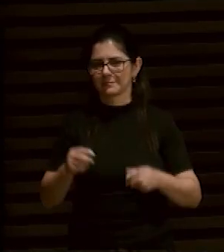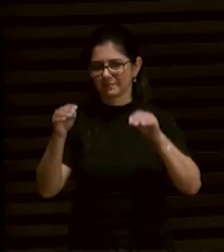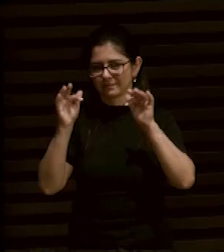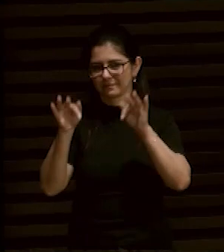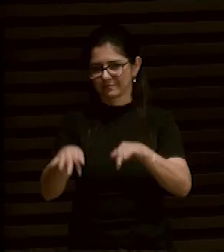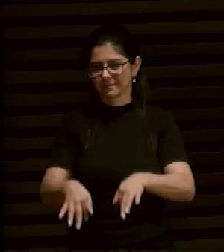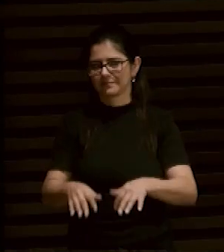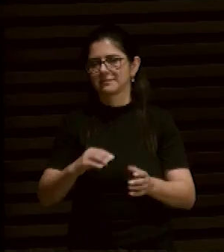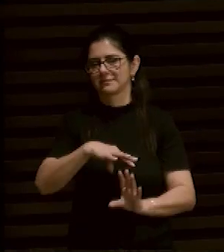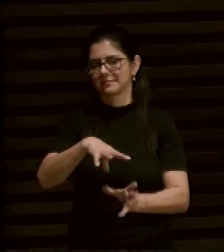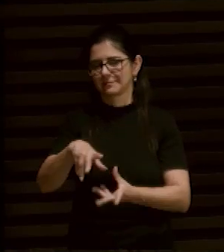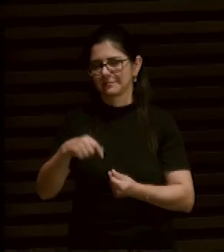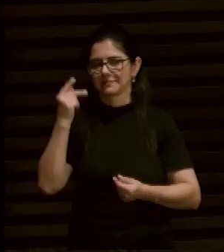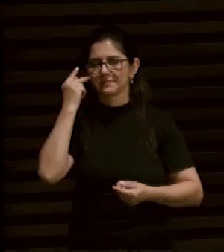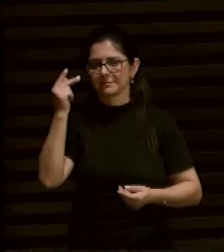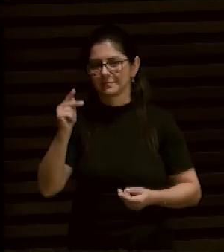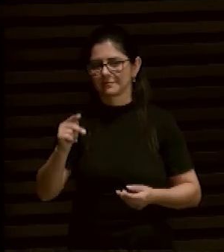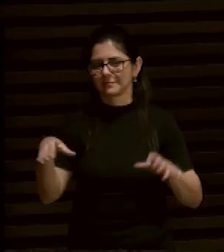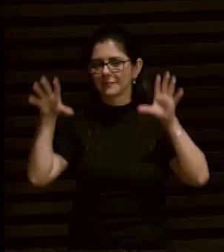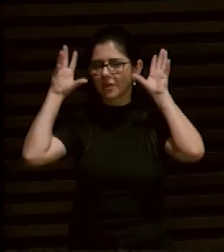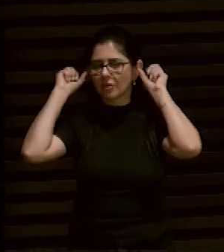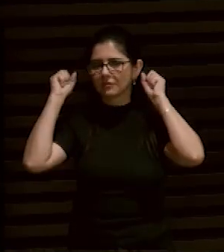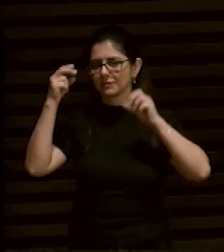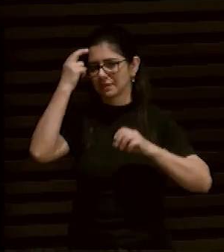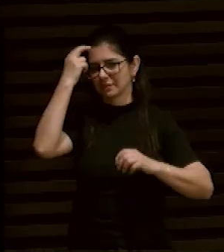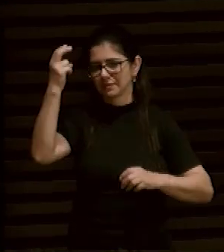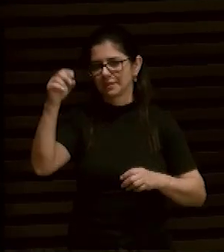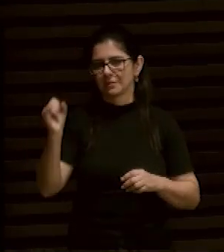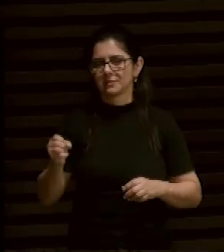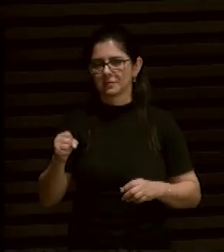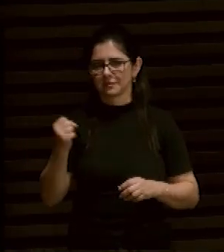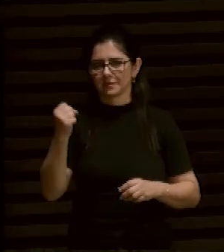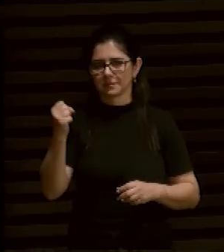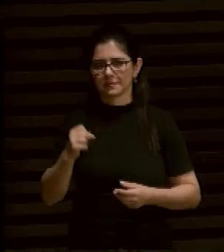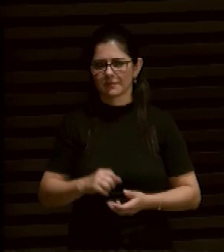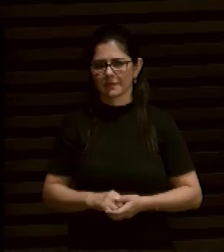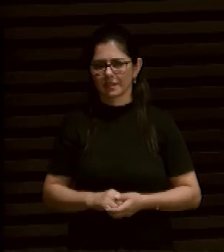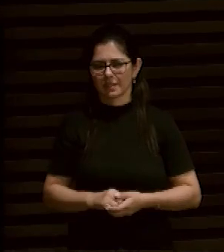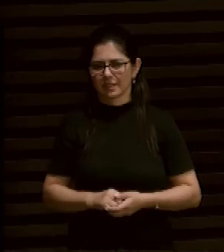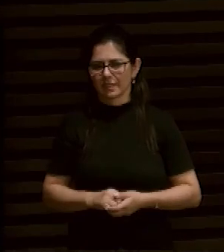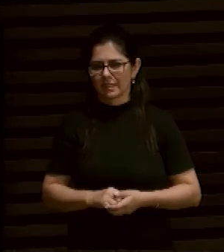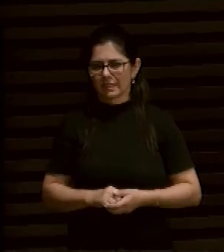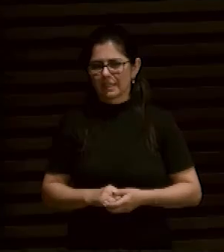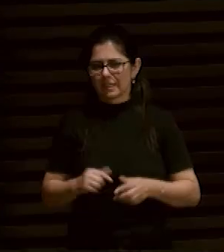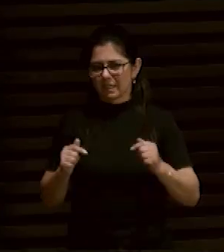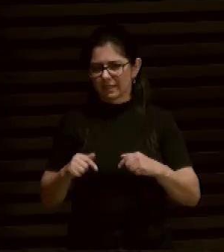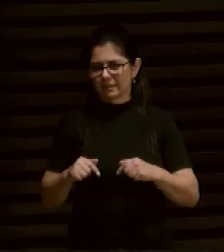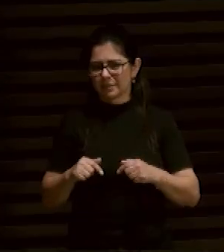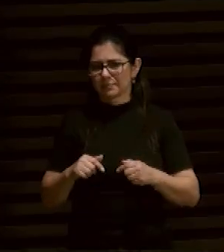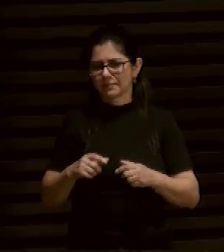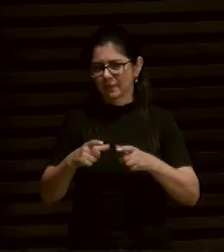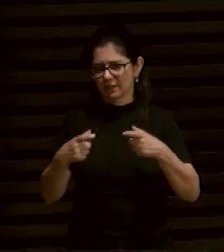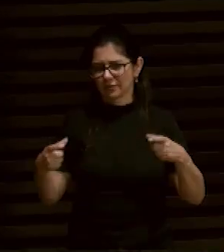eis aqui está quem é maior do que Salomão. Com Jonas, à luz